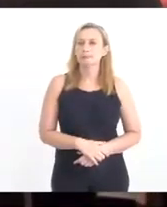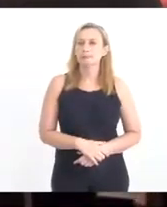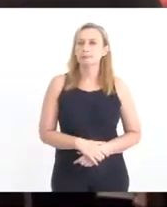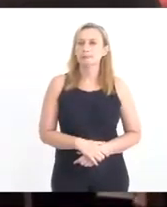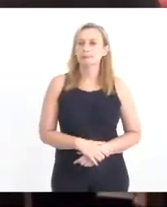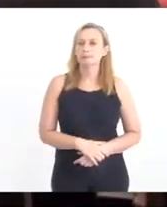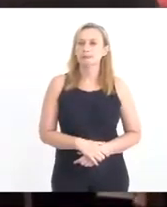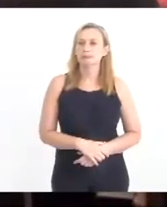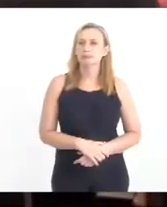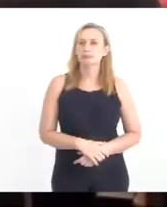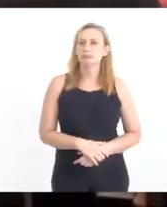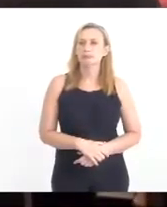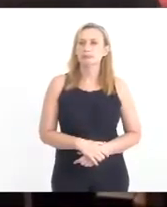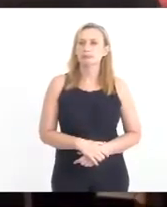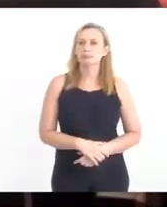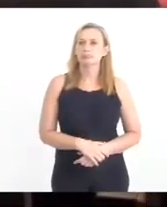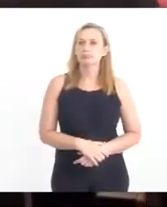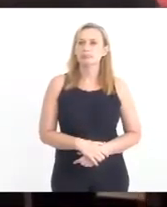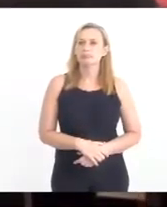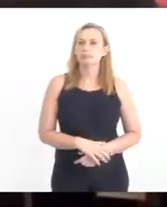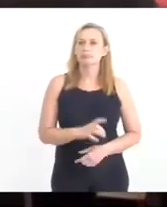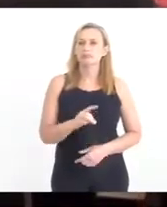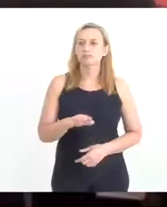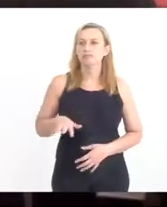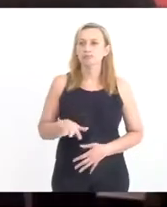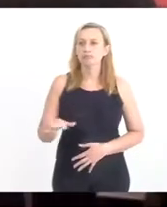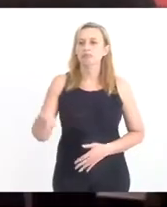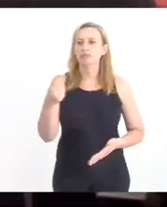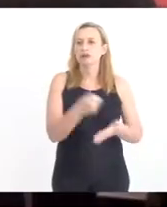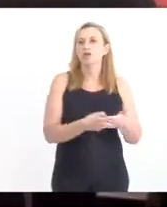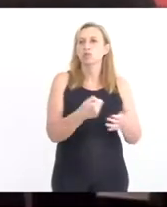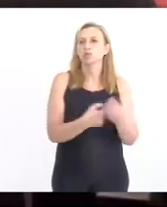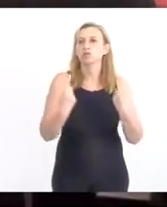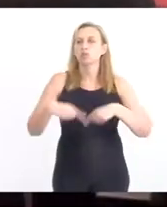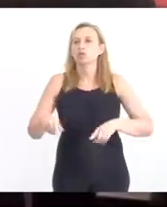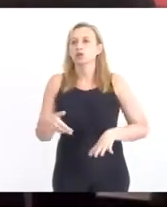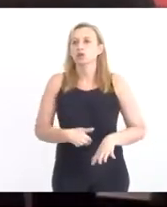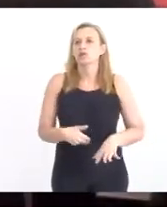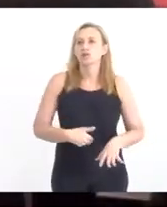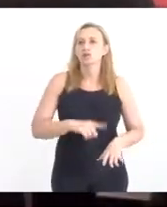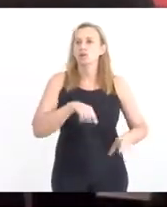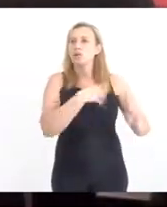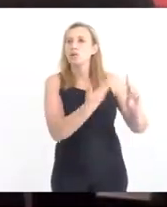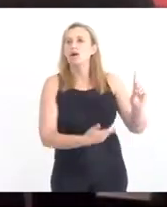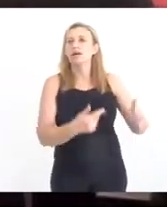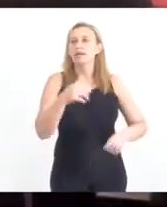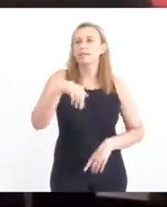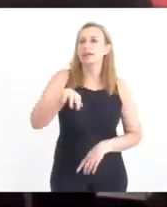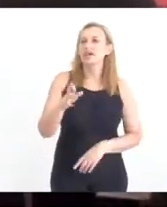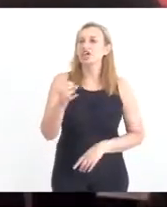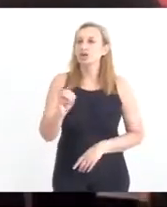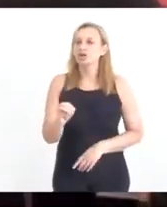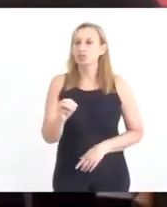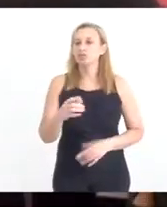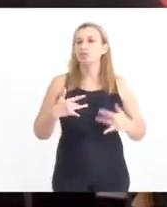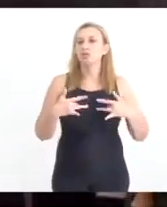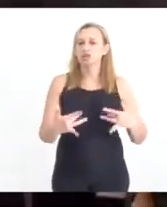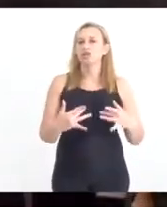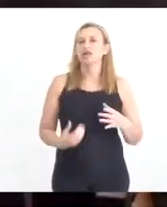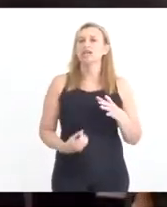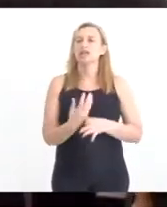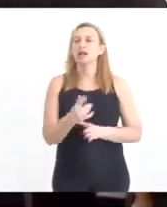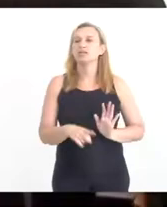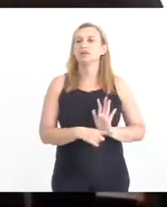o bolo só da favela aí na luta contra a fome e o próximo homenageado eu mande solidário que